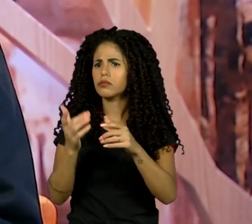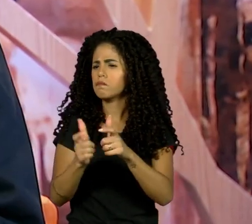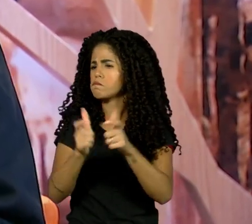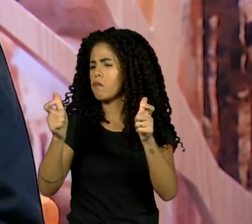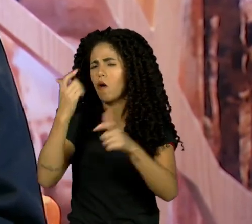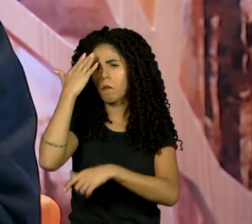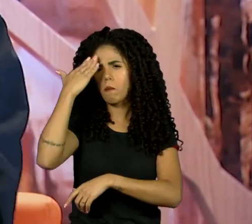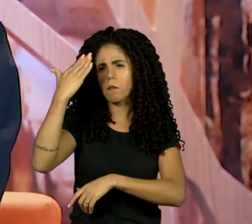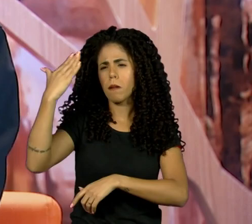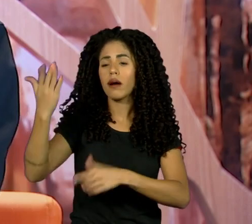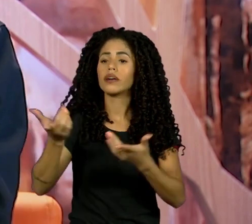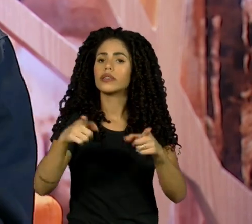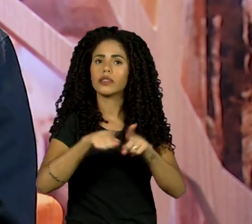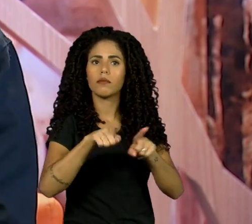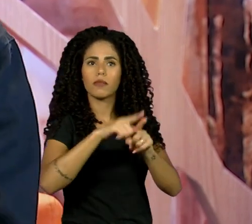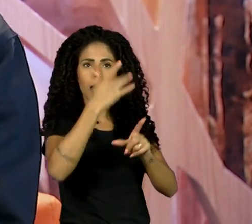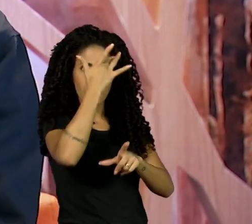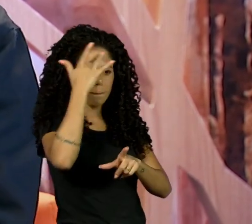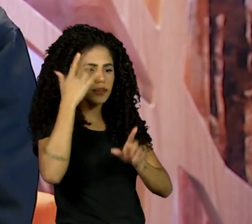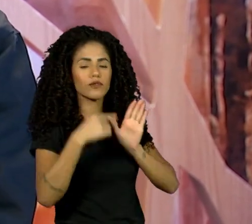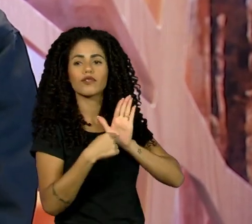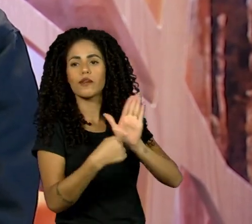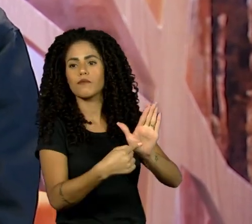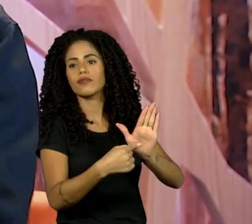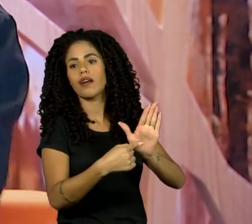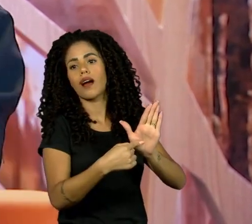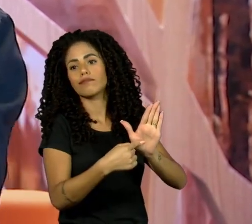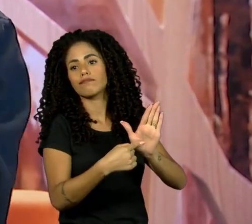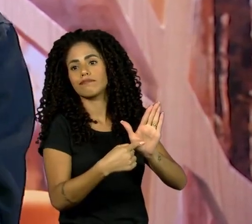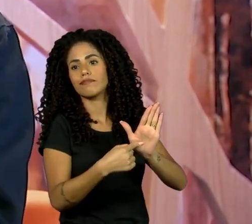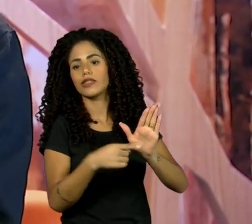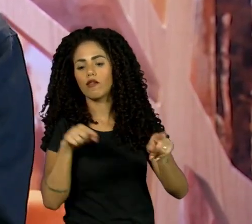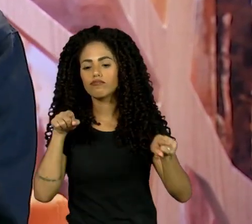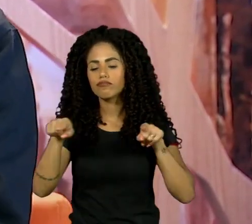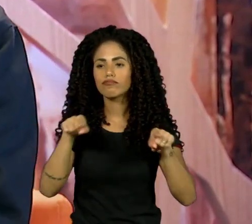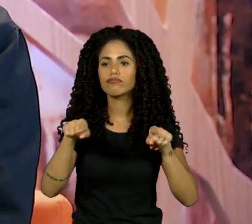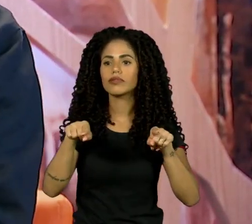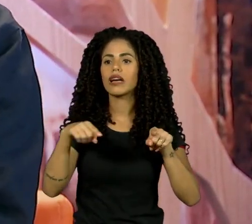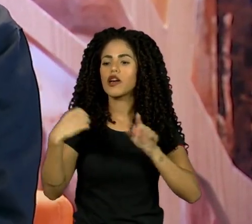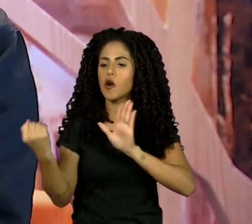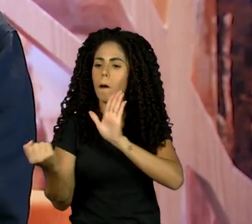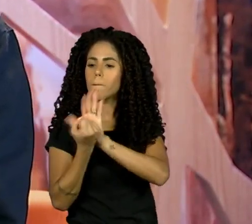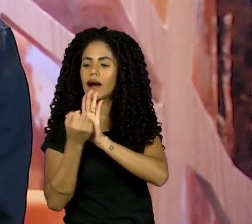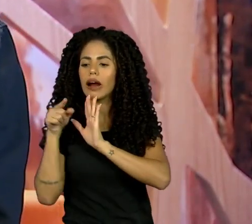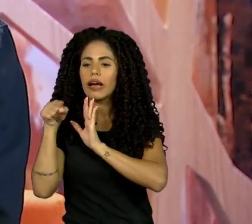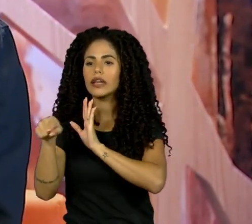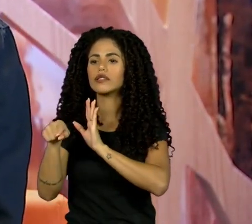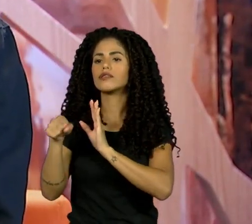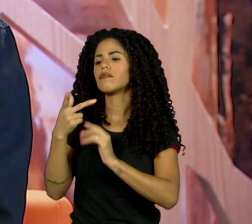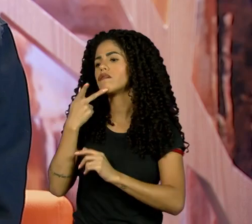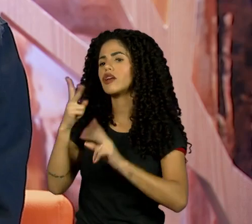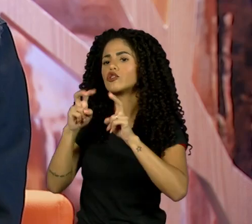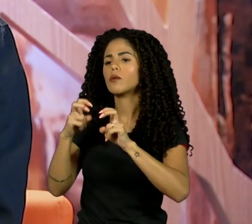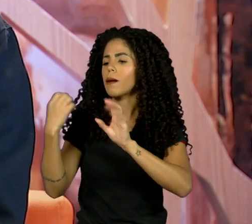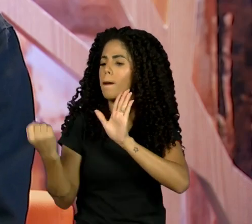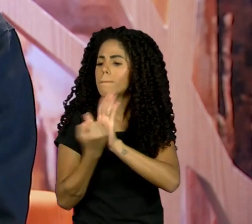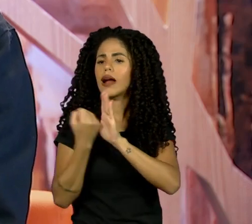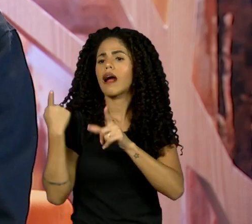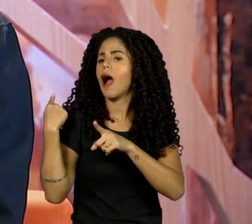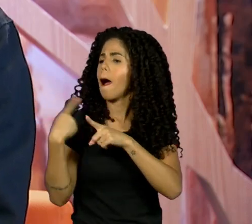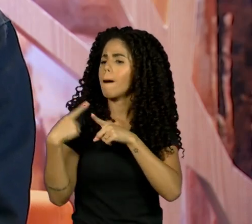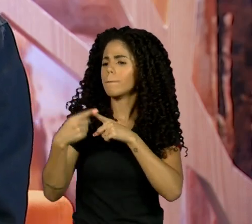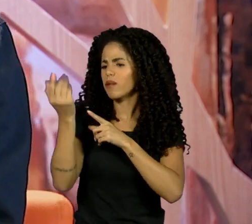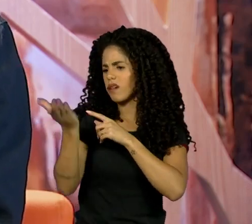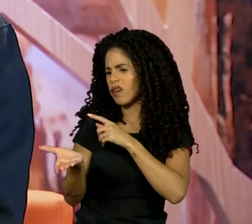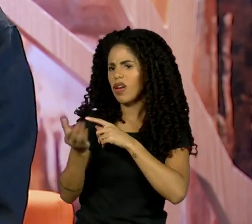ela também quer os influenciadores que vão dar relevância para a sua marca. Então, a marca X quer que o João fale da marca dela, porque não é porque o João